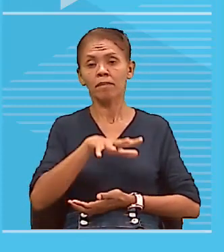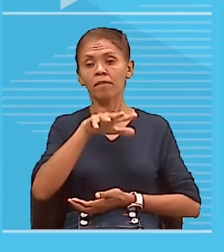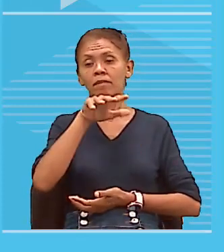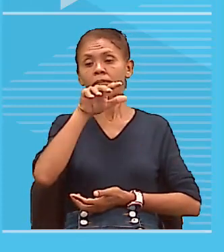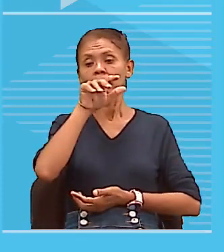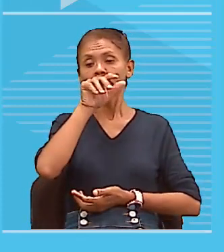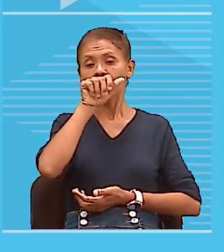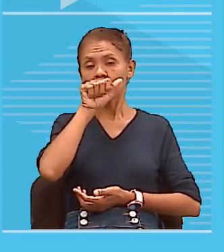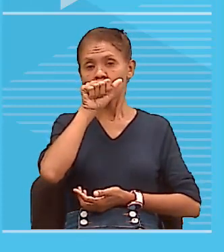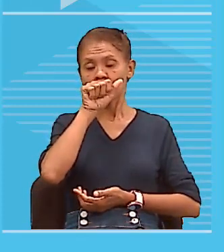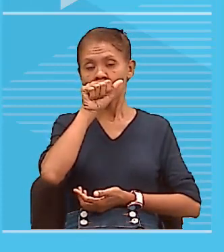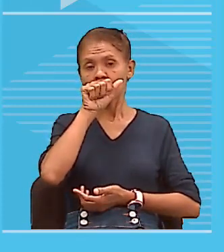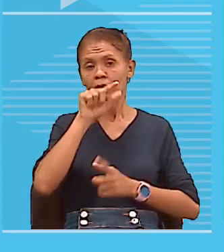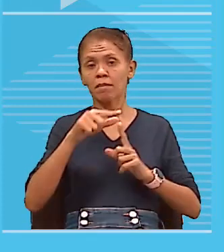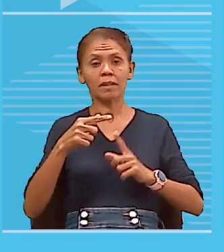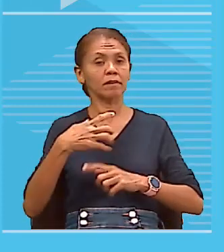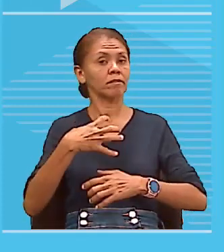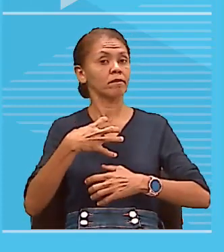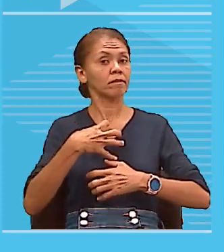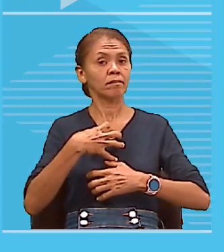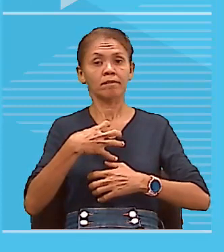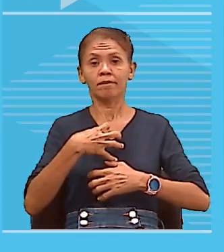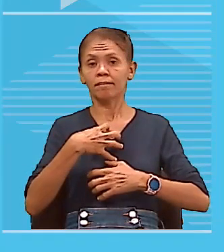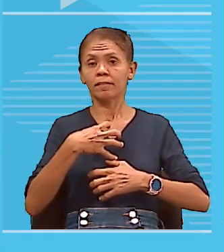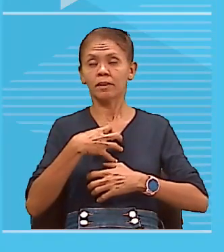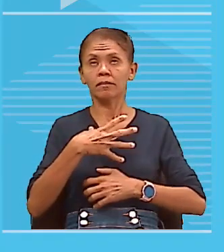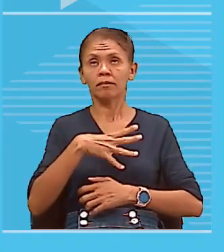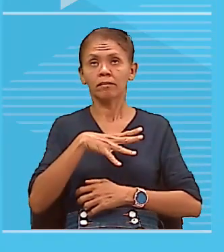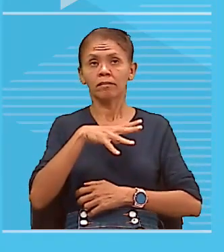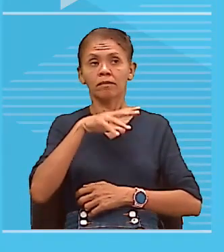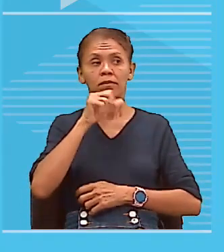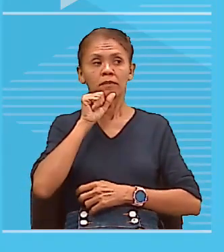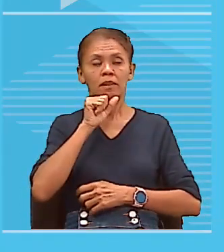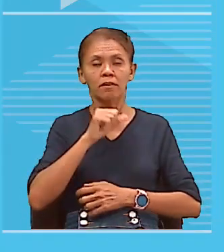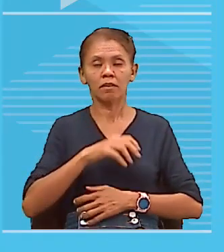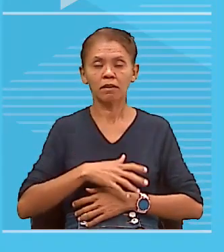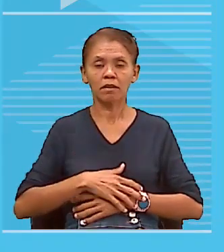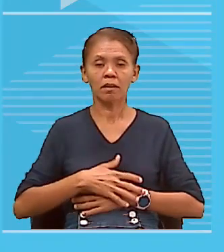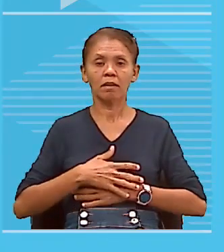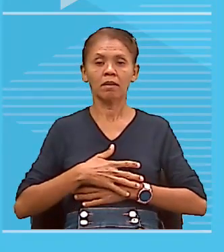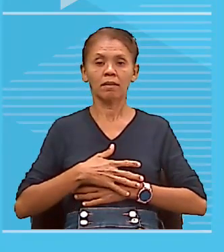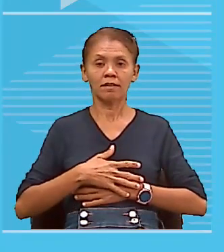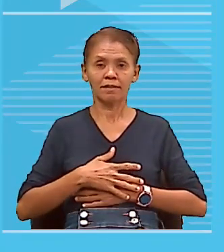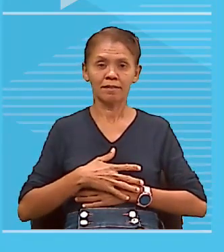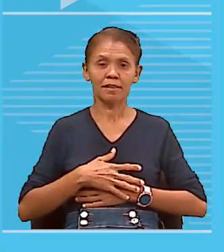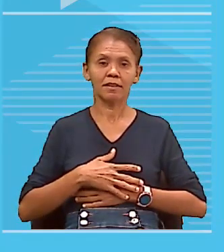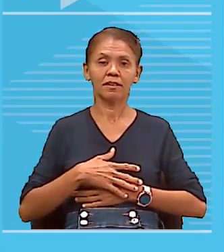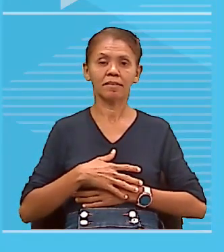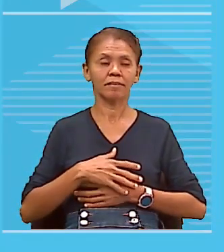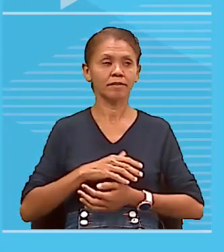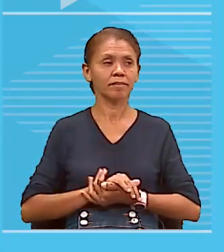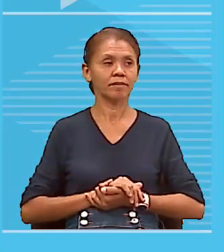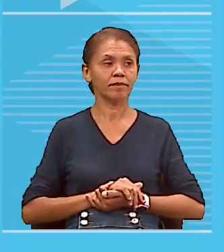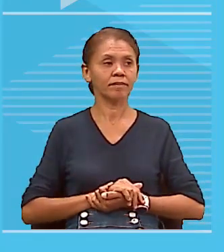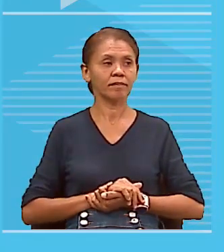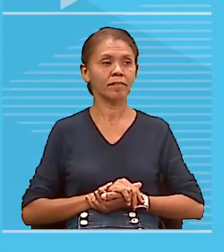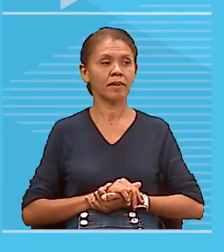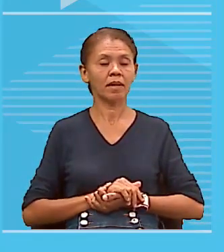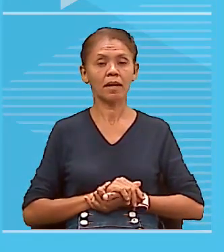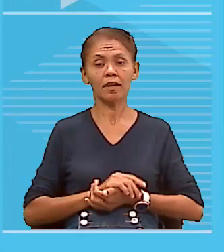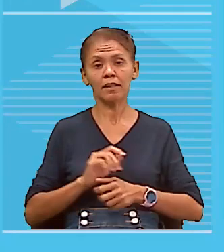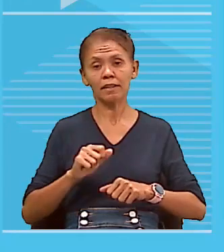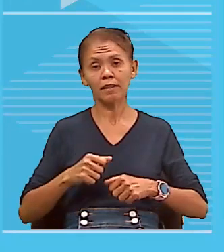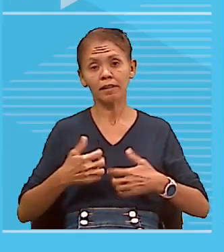você não sente que está respirando direito, você fica mais ofegante, né? É bem difícil a asma. Então, tem medicação